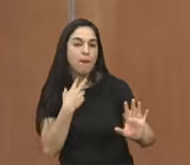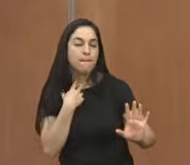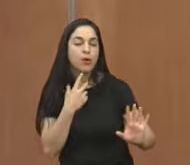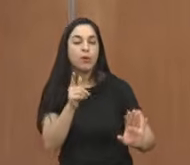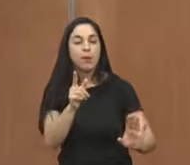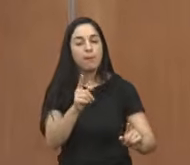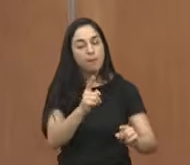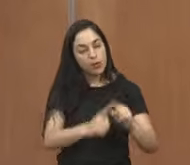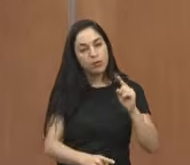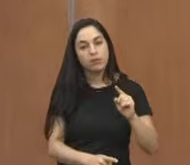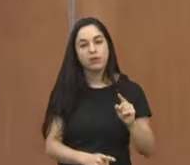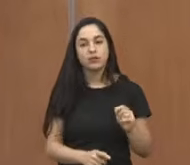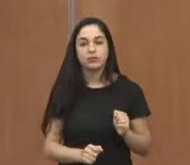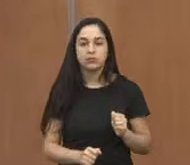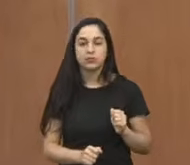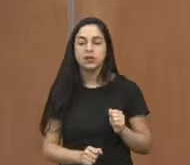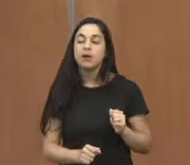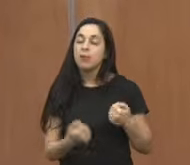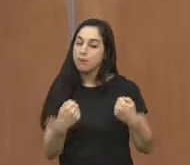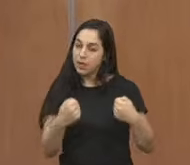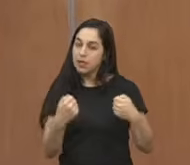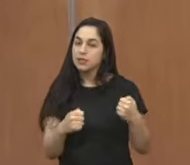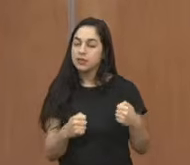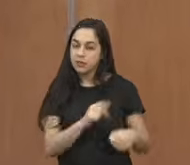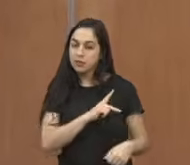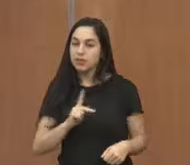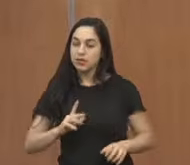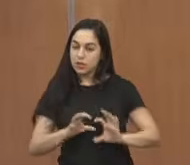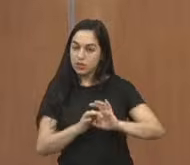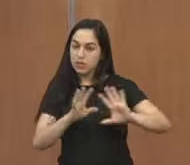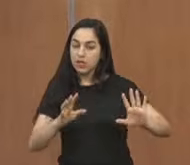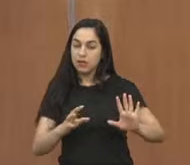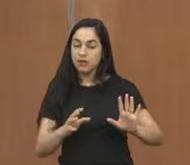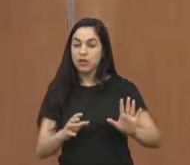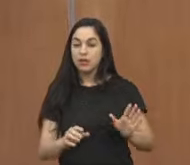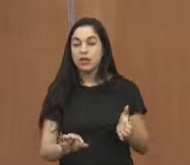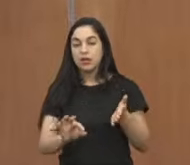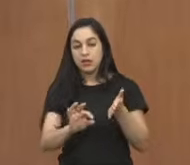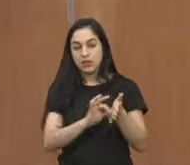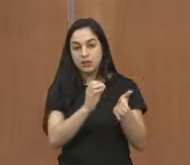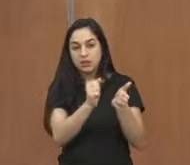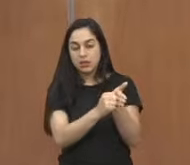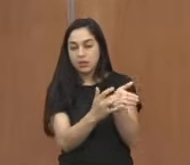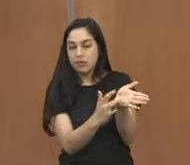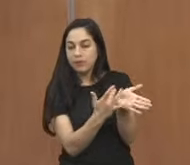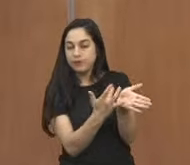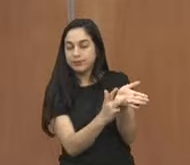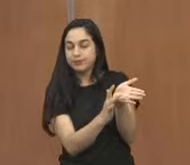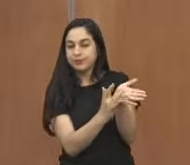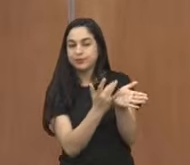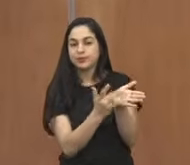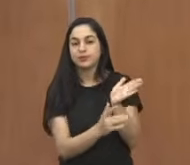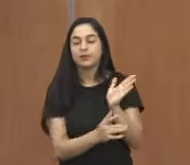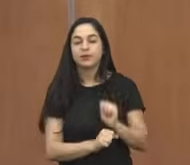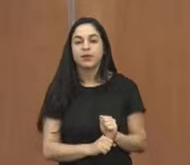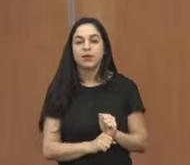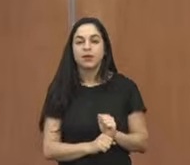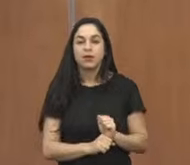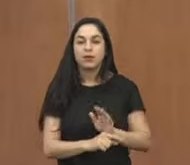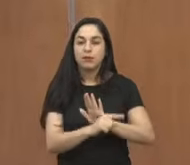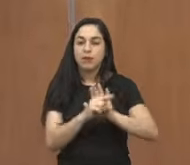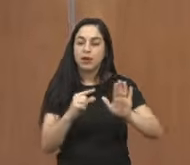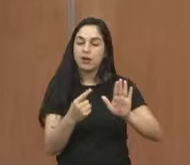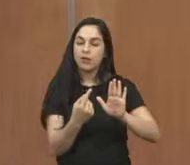presidente, preferencialmente através do sistema eletrônico. Parágrafo único.